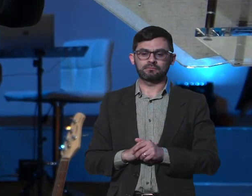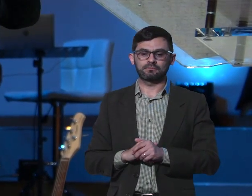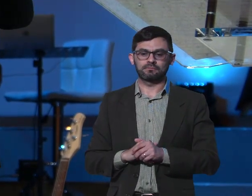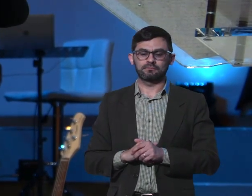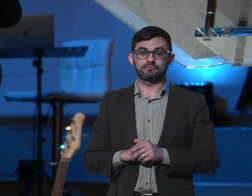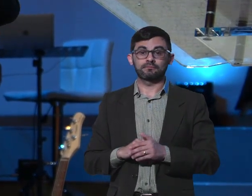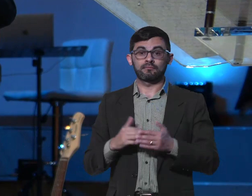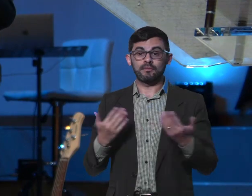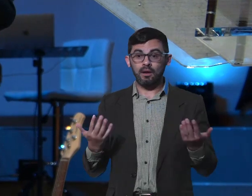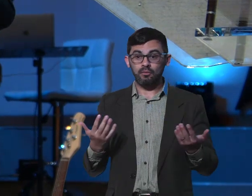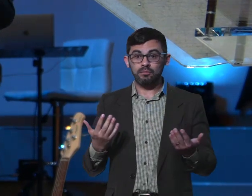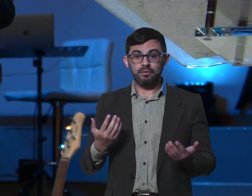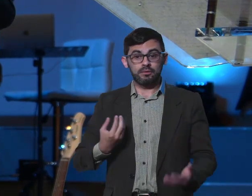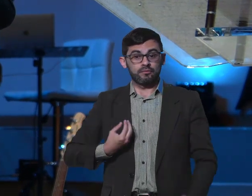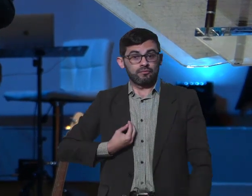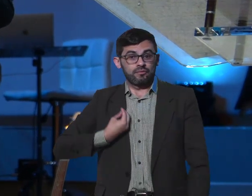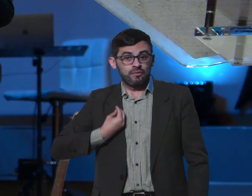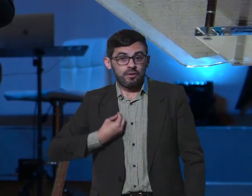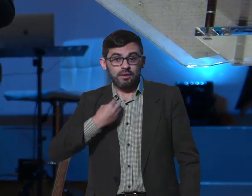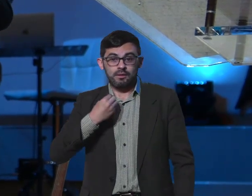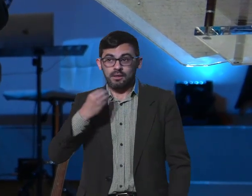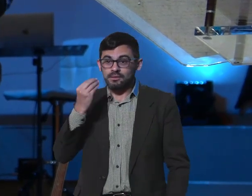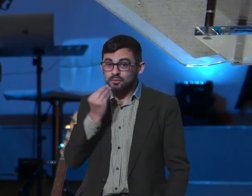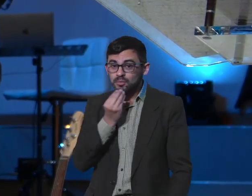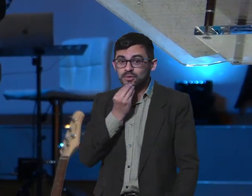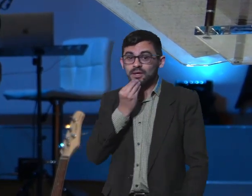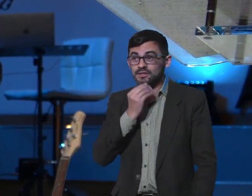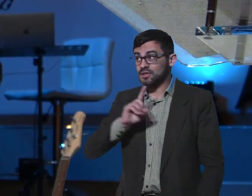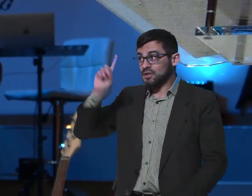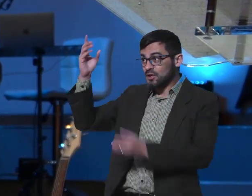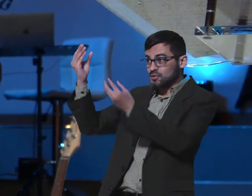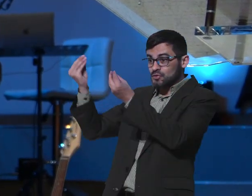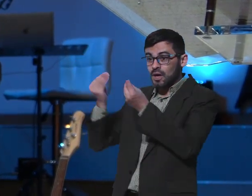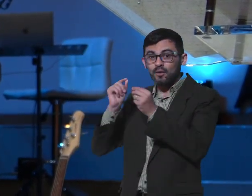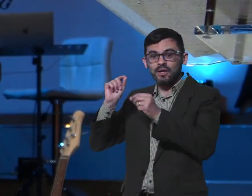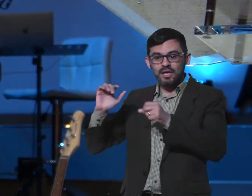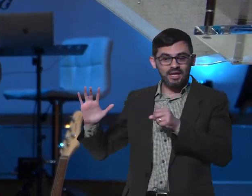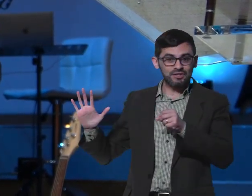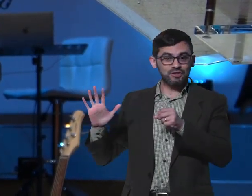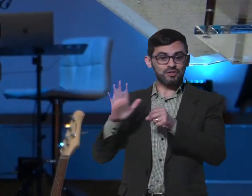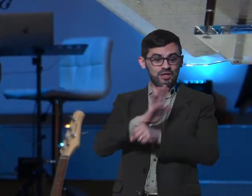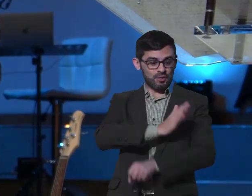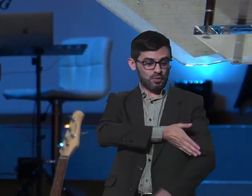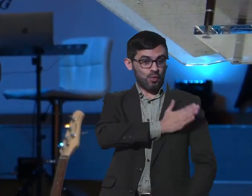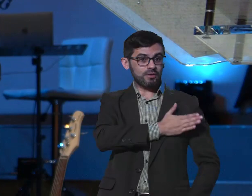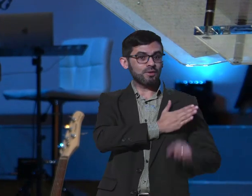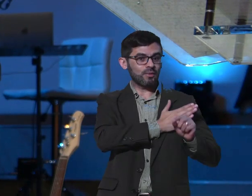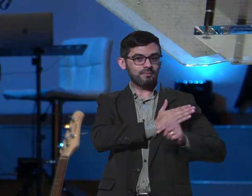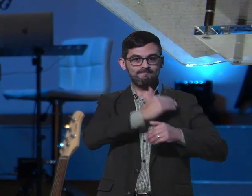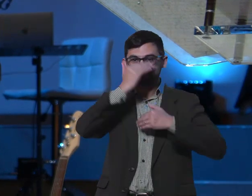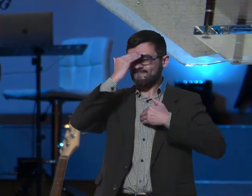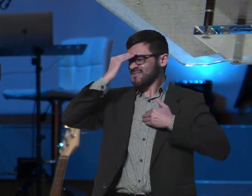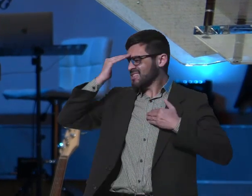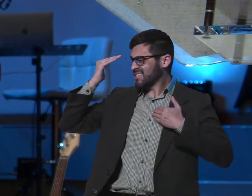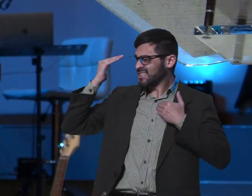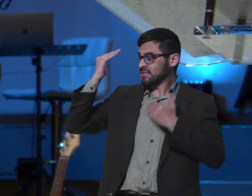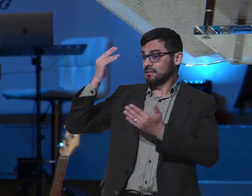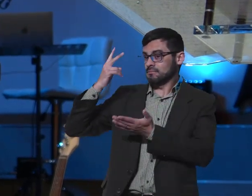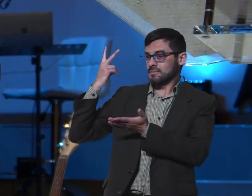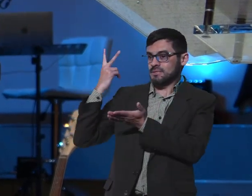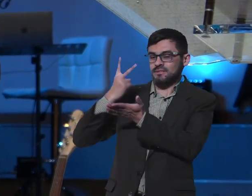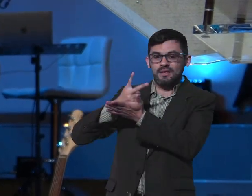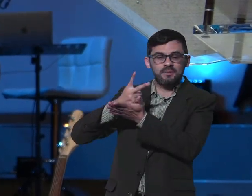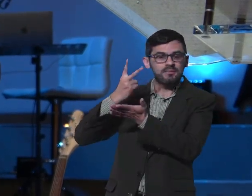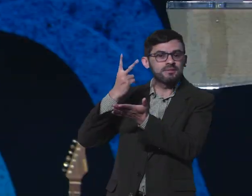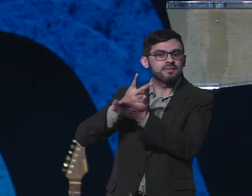Então, viver as oportunidades de Deus é encher o seu coração de gratidão constante.